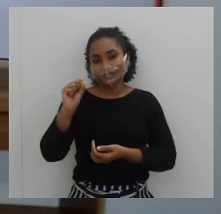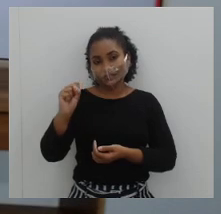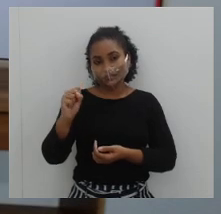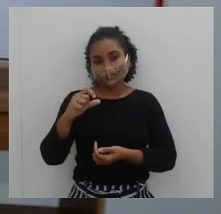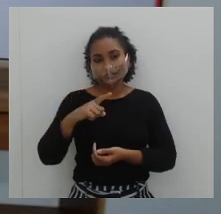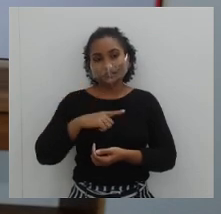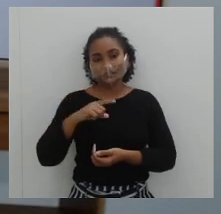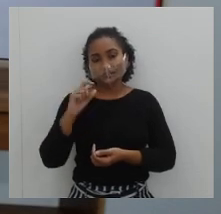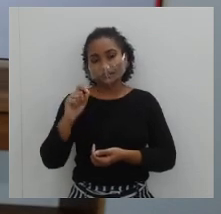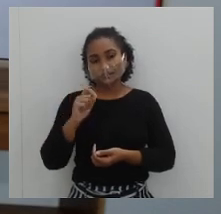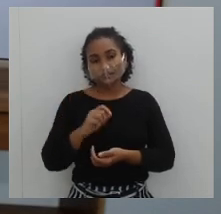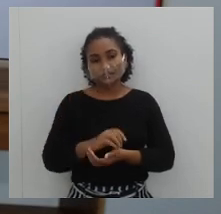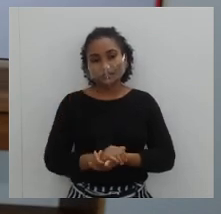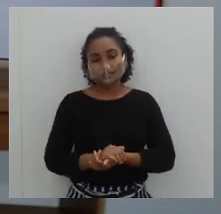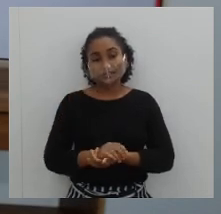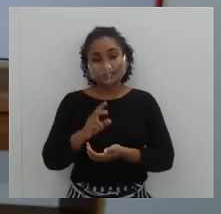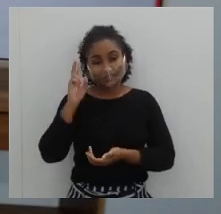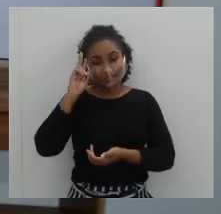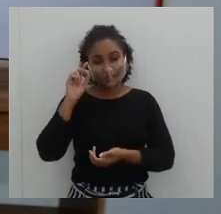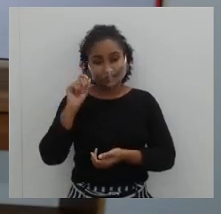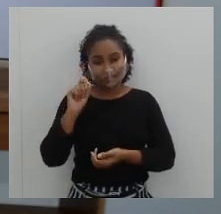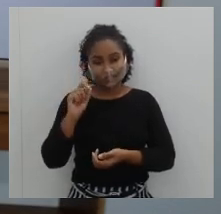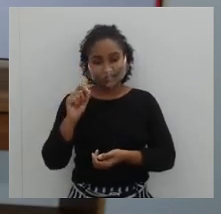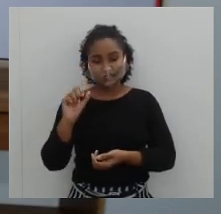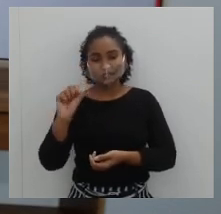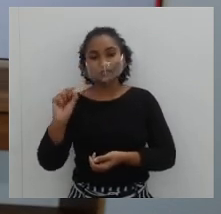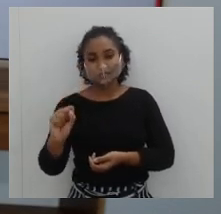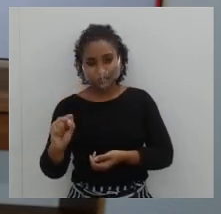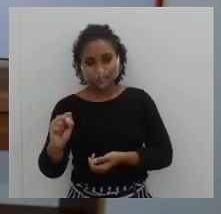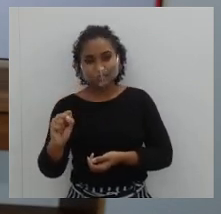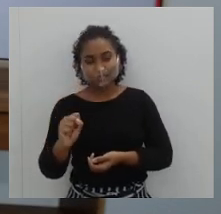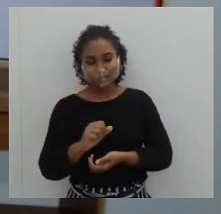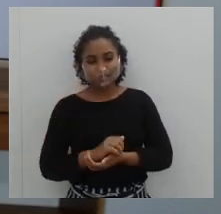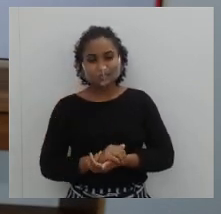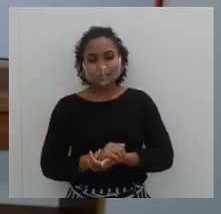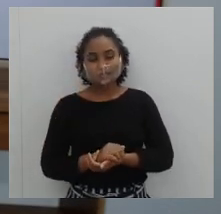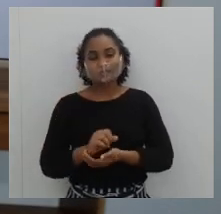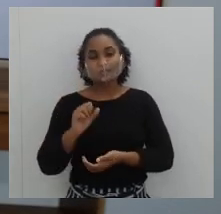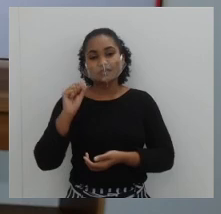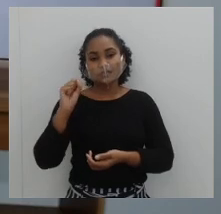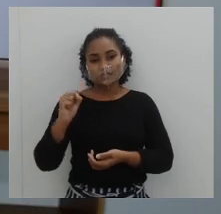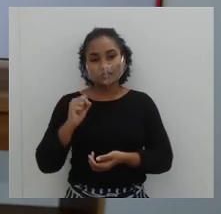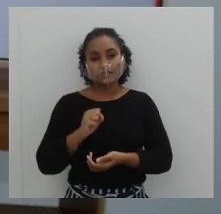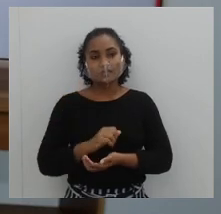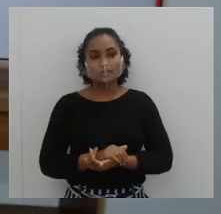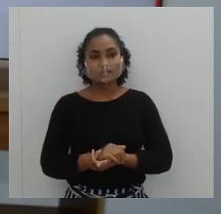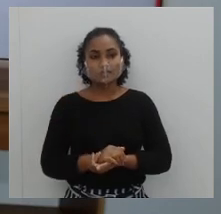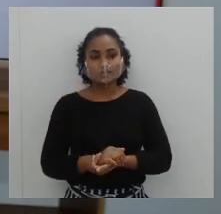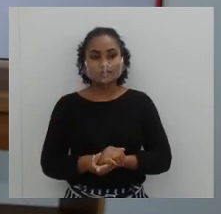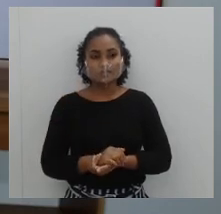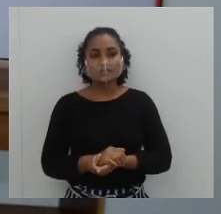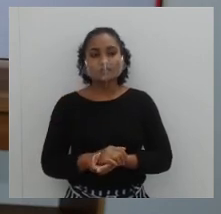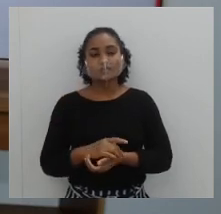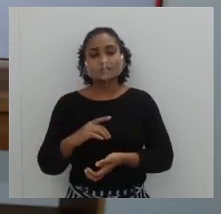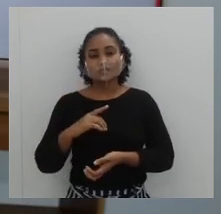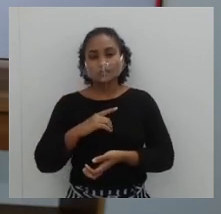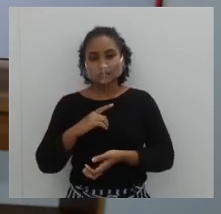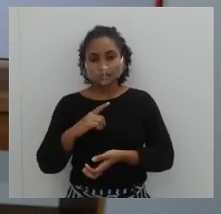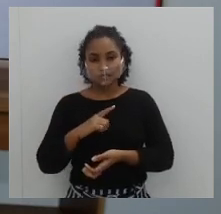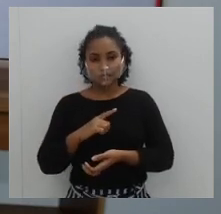eu tenho, octo lembra 8, não é octo, é octaedro, lembra 8. Então eu